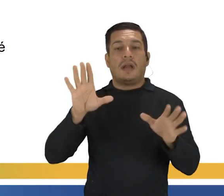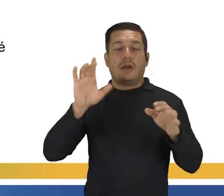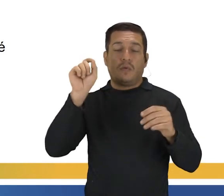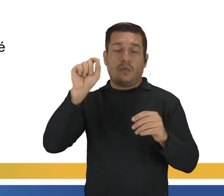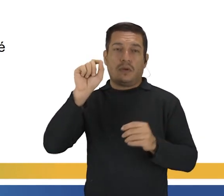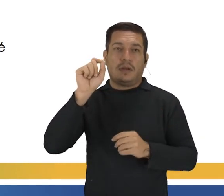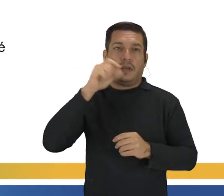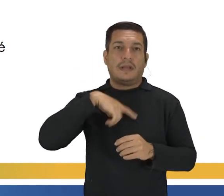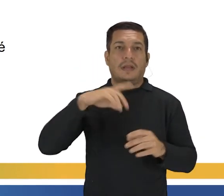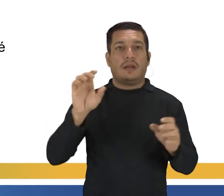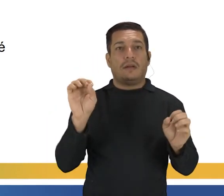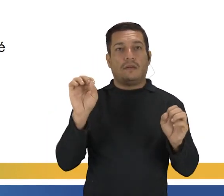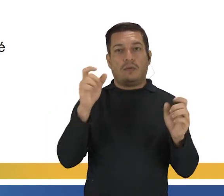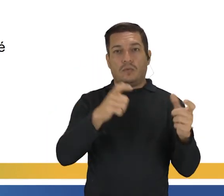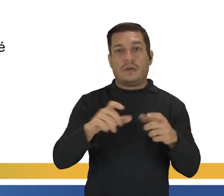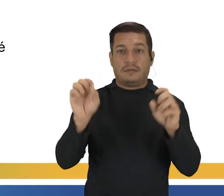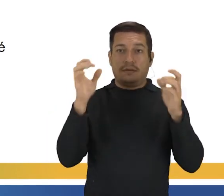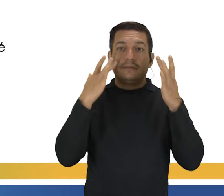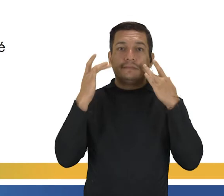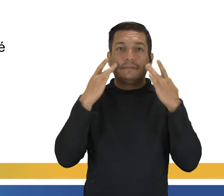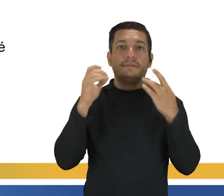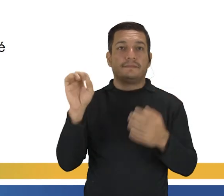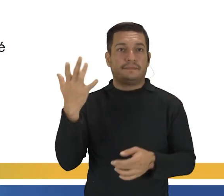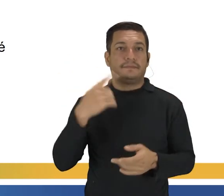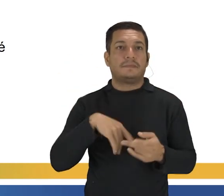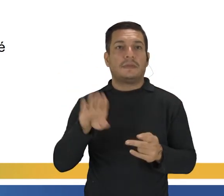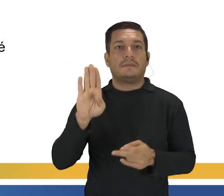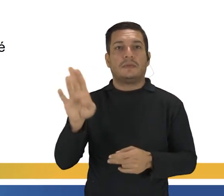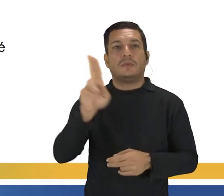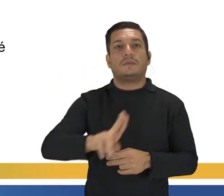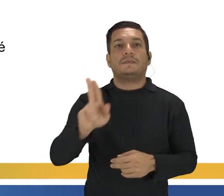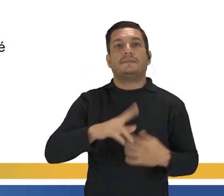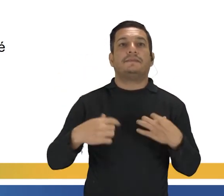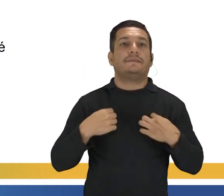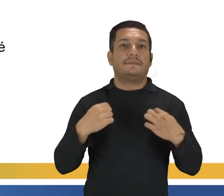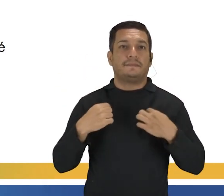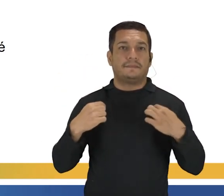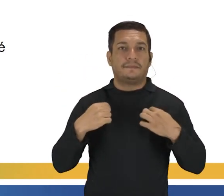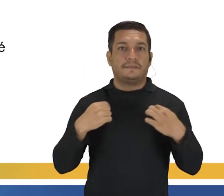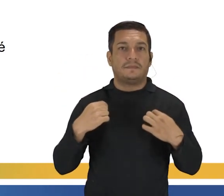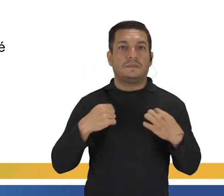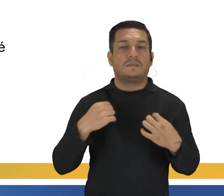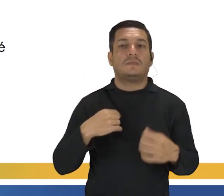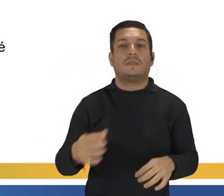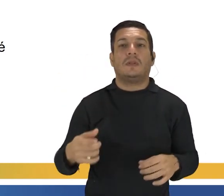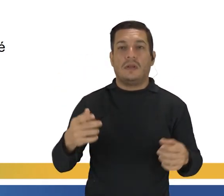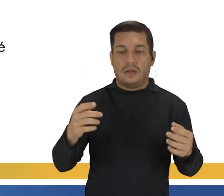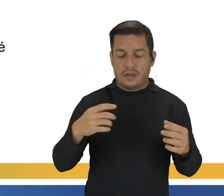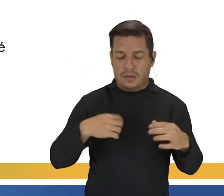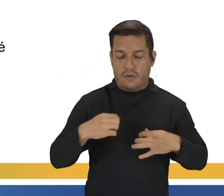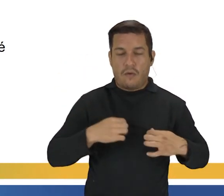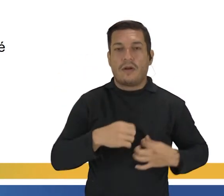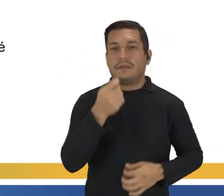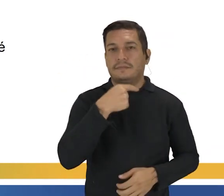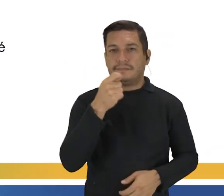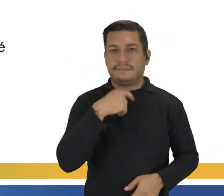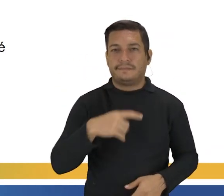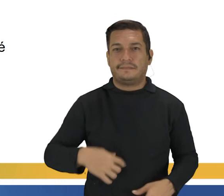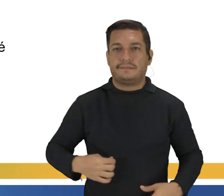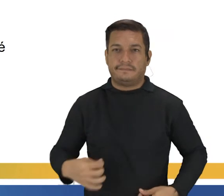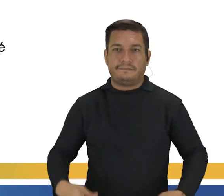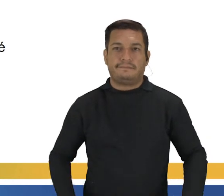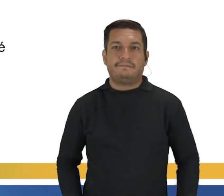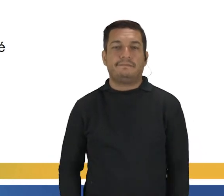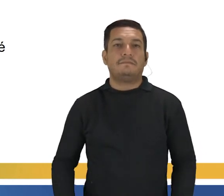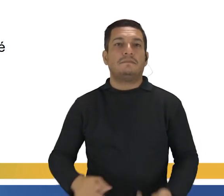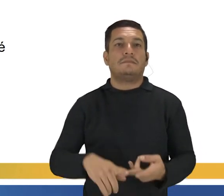sua realização. Letra B, utilizar figurinos com adereços cômicos.